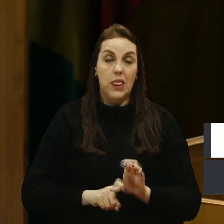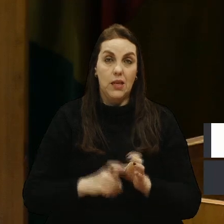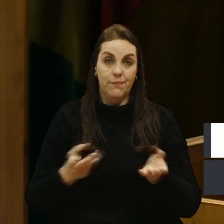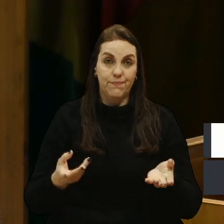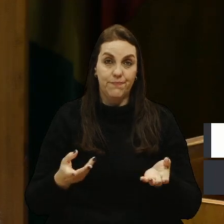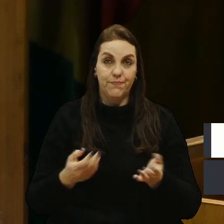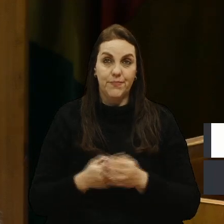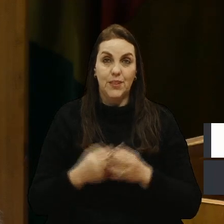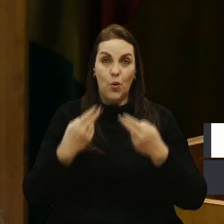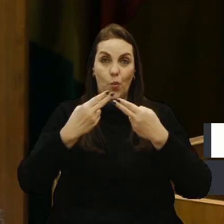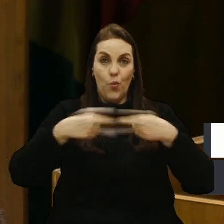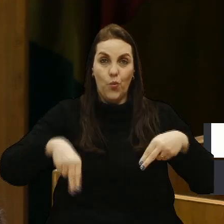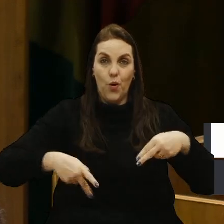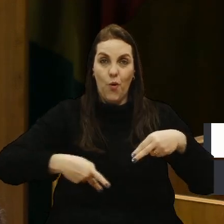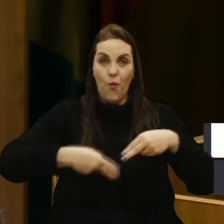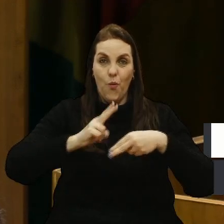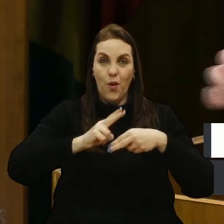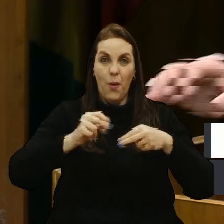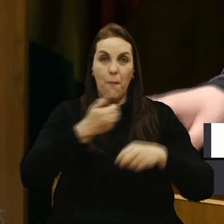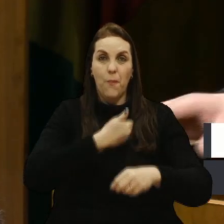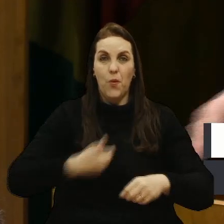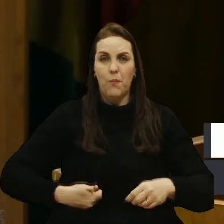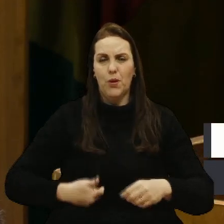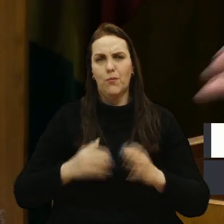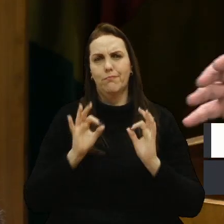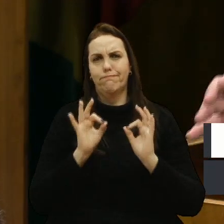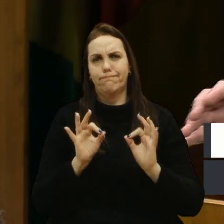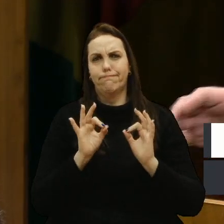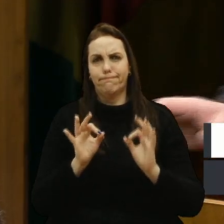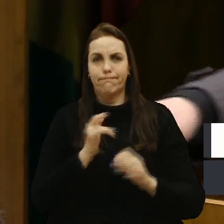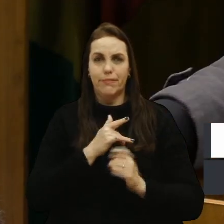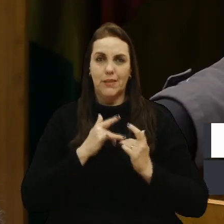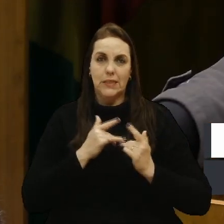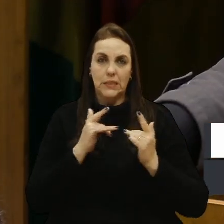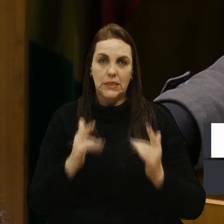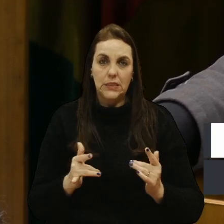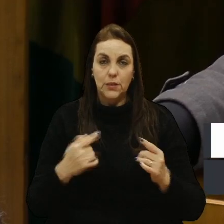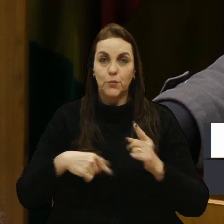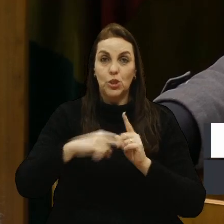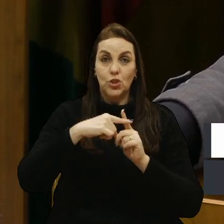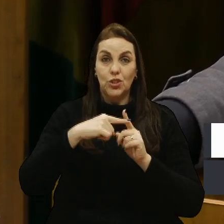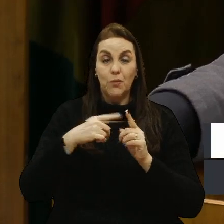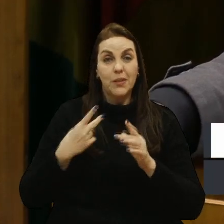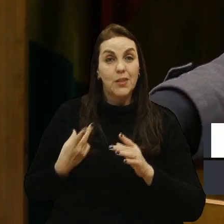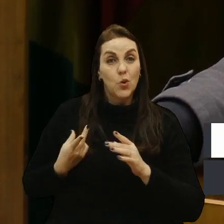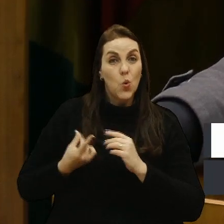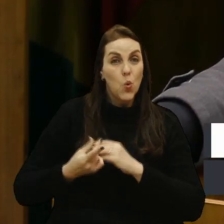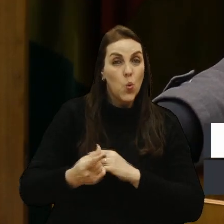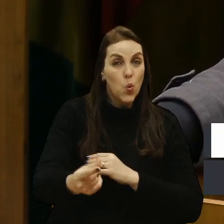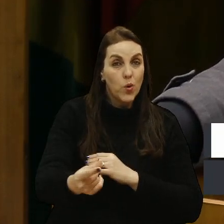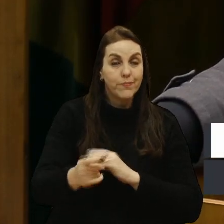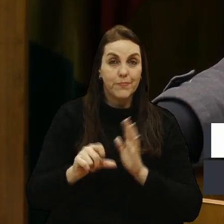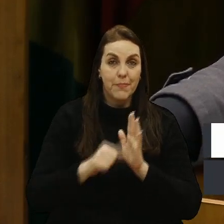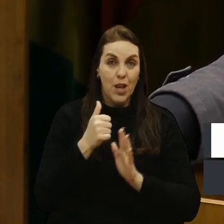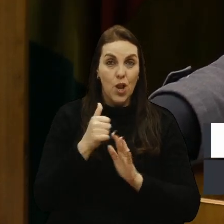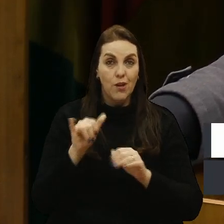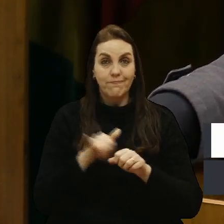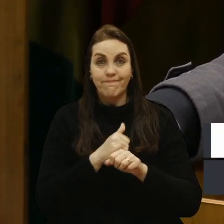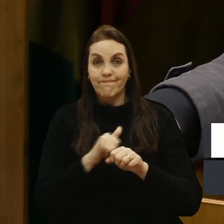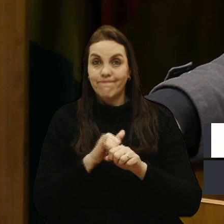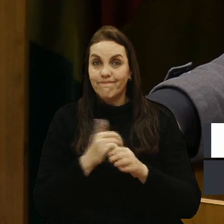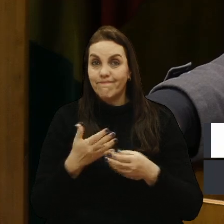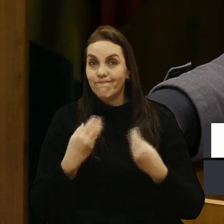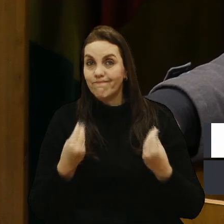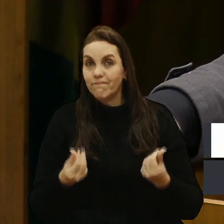e tornar público é um ato de extrema generosidade e muito positivo. Agora, o longo prazo vai dizer se essa é a melhor alternativa. Então, acho que a